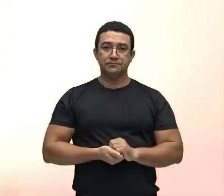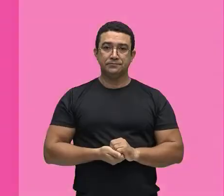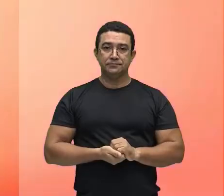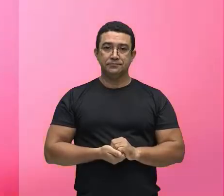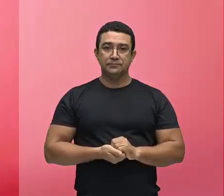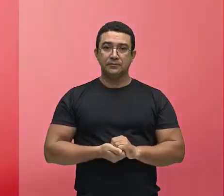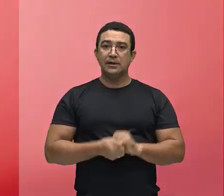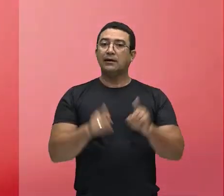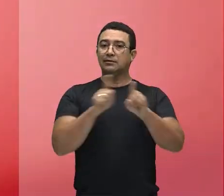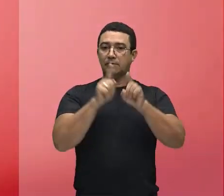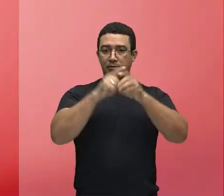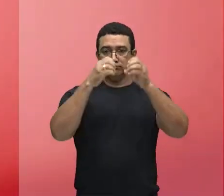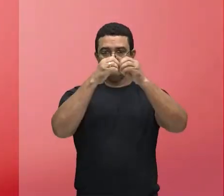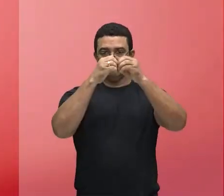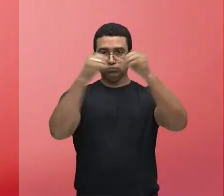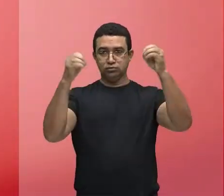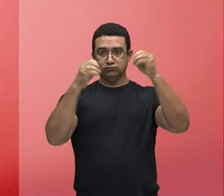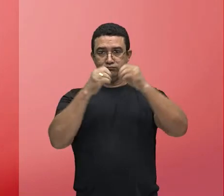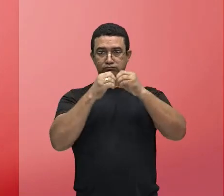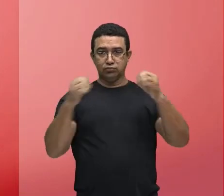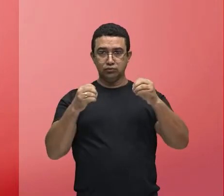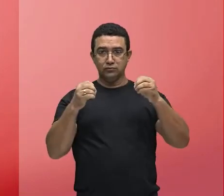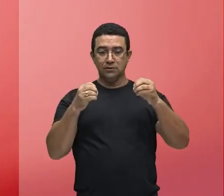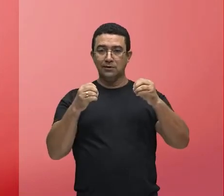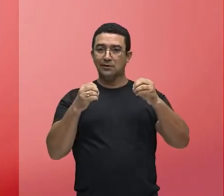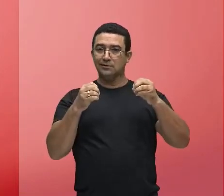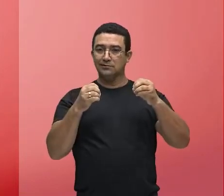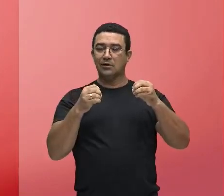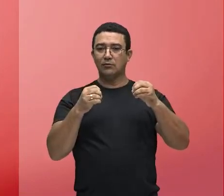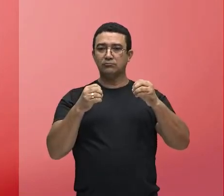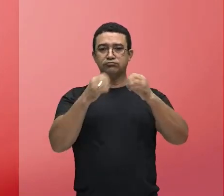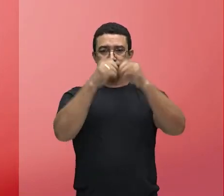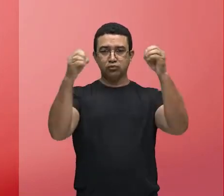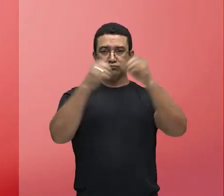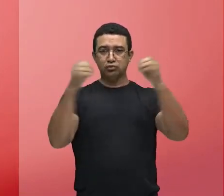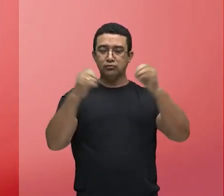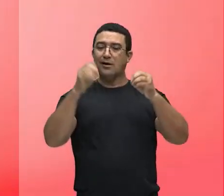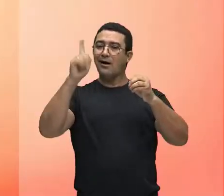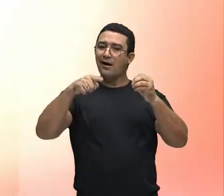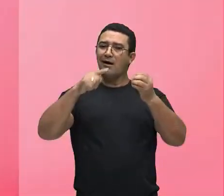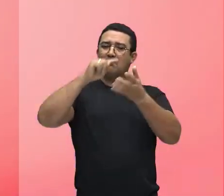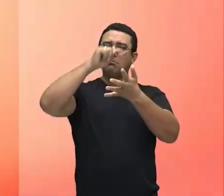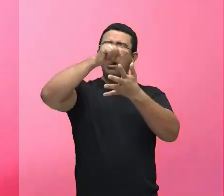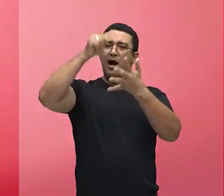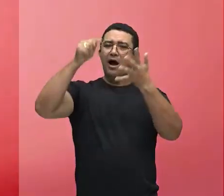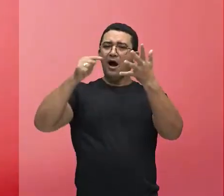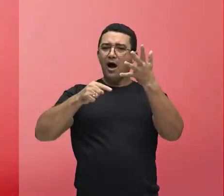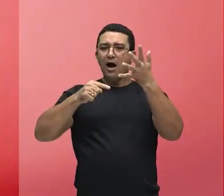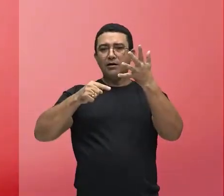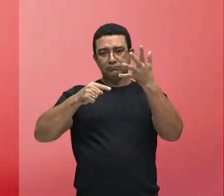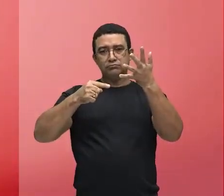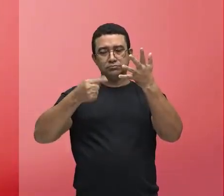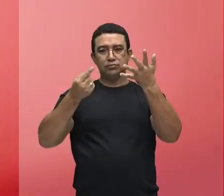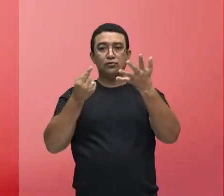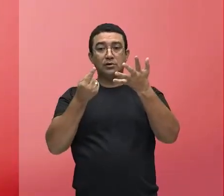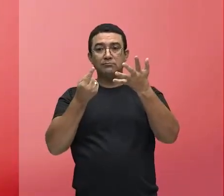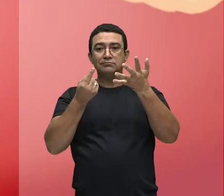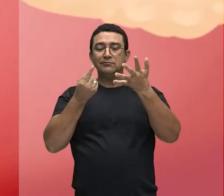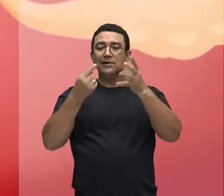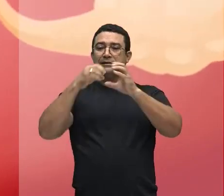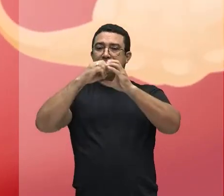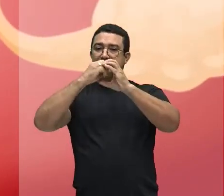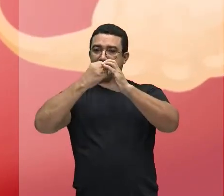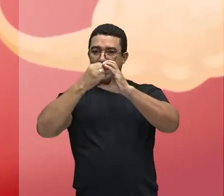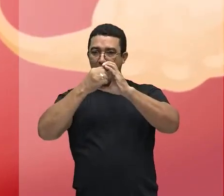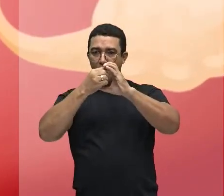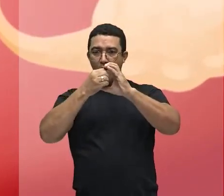que também se dividem, e essas divisões formam uma esfera de células que desliza pela tuba uterina